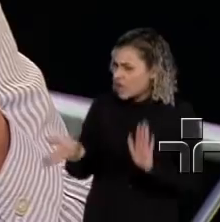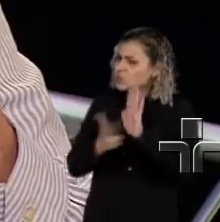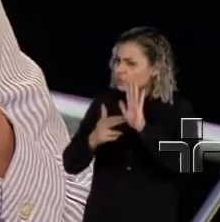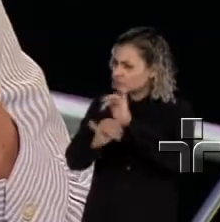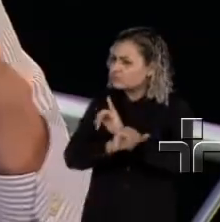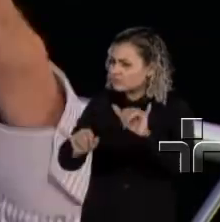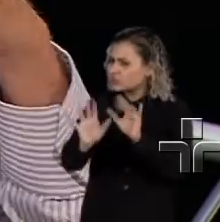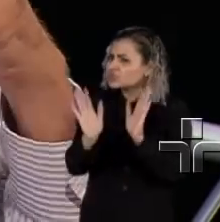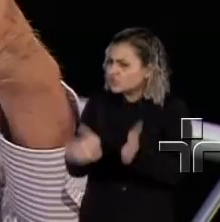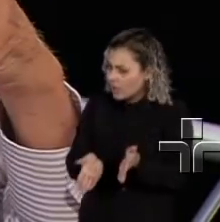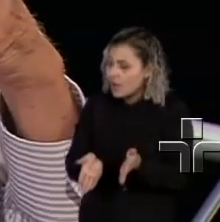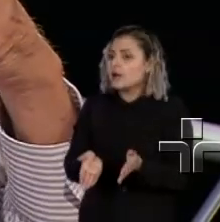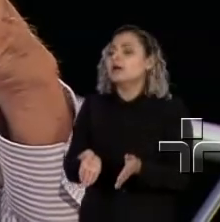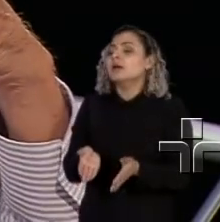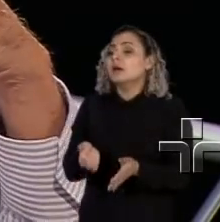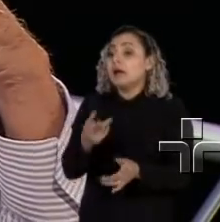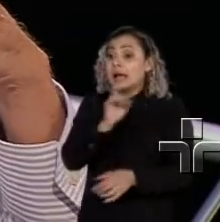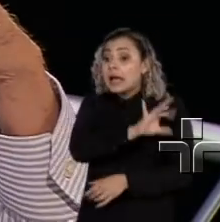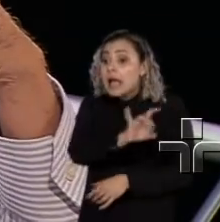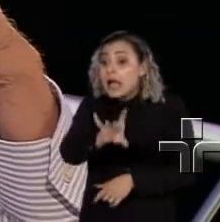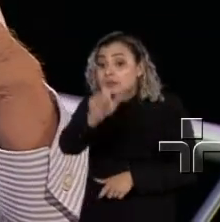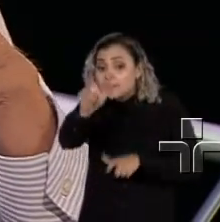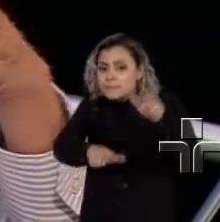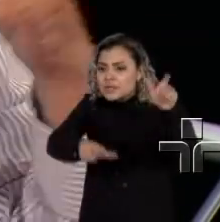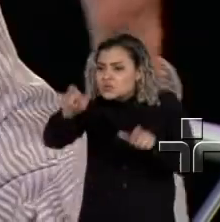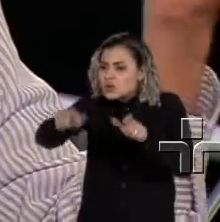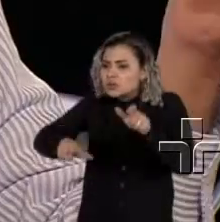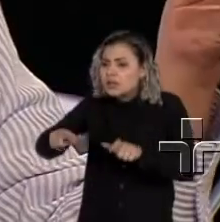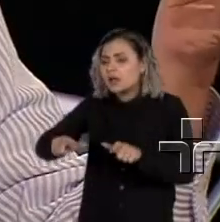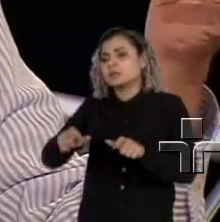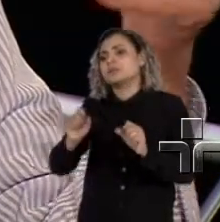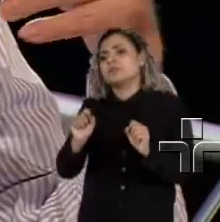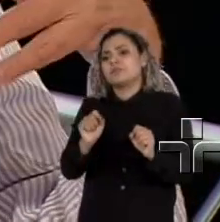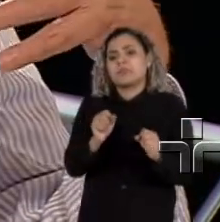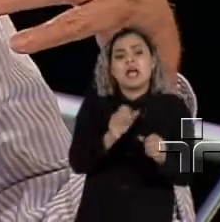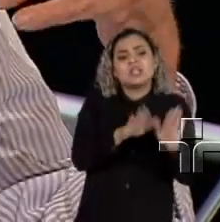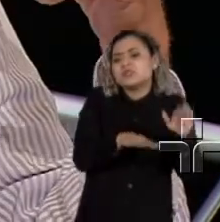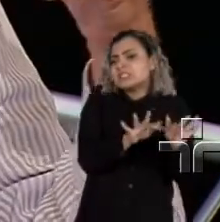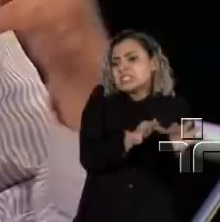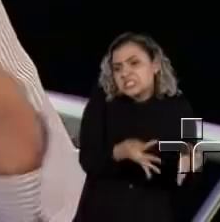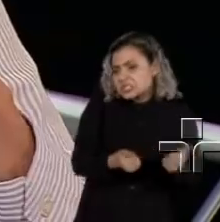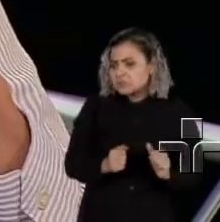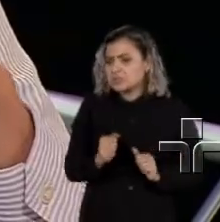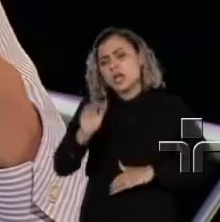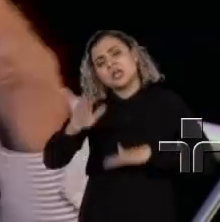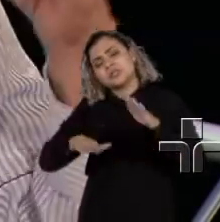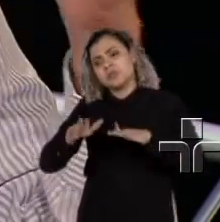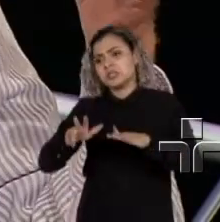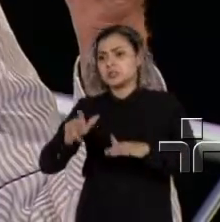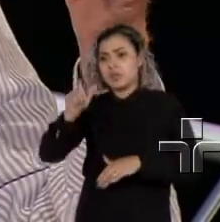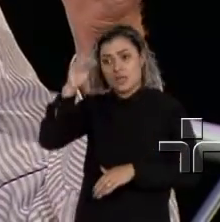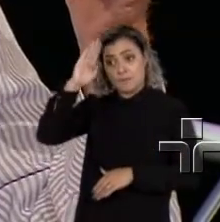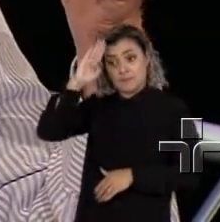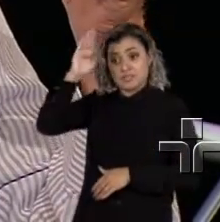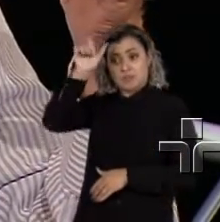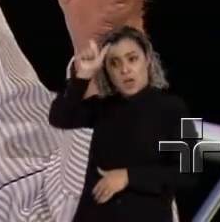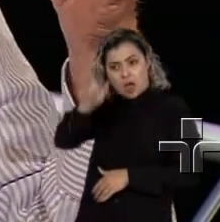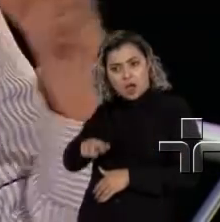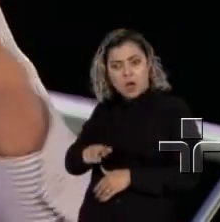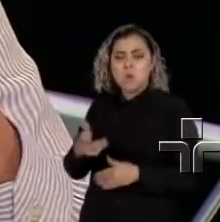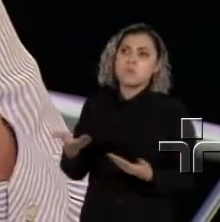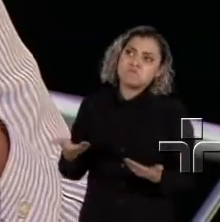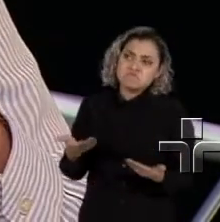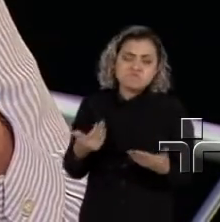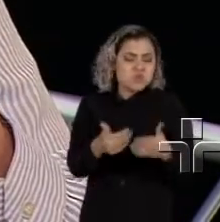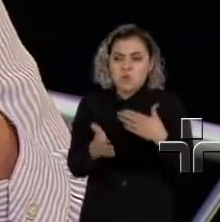que trata os personagens, seja secundário, seja o ator, personagem